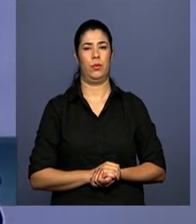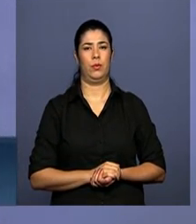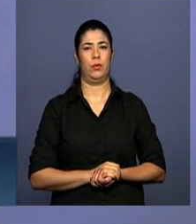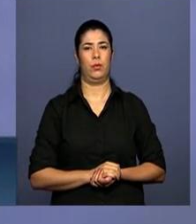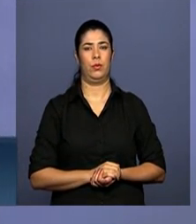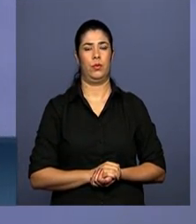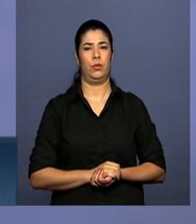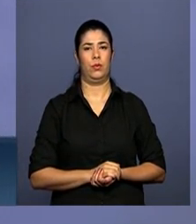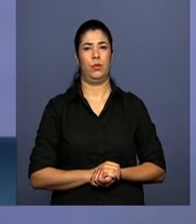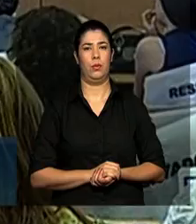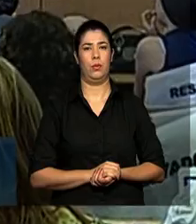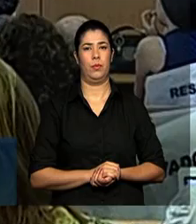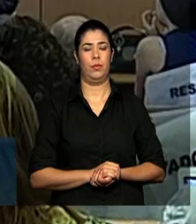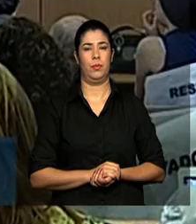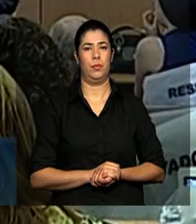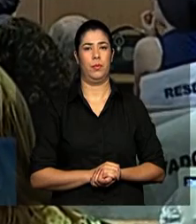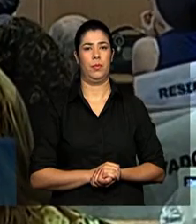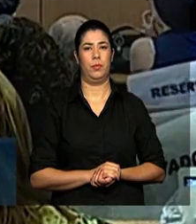Gente,